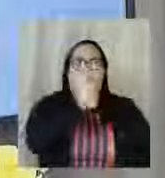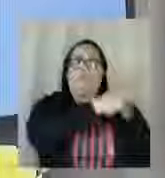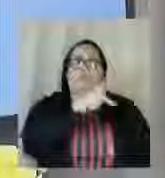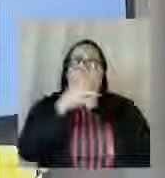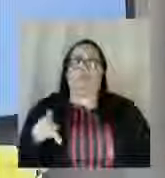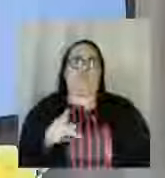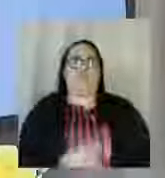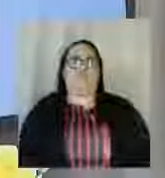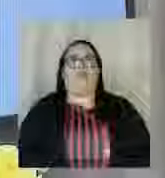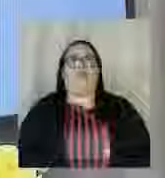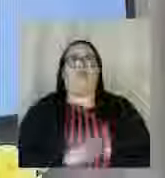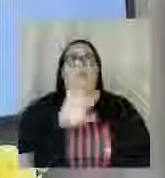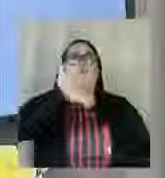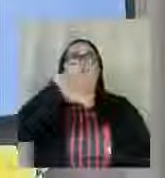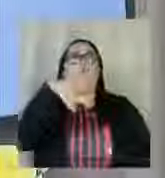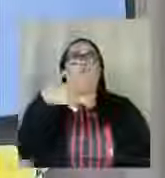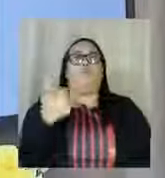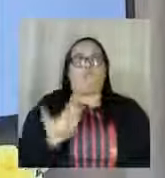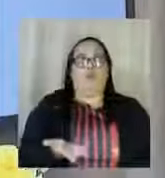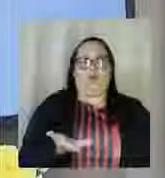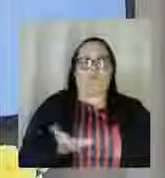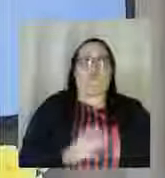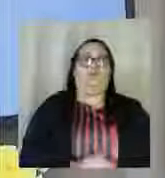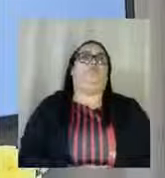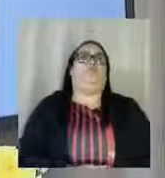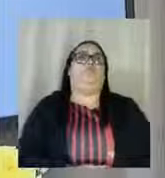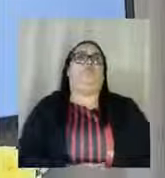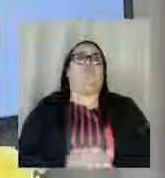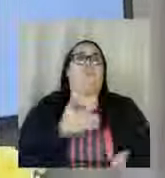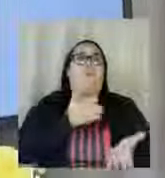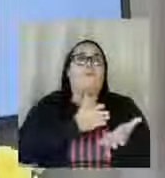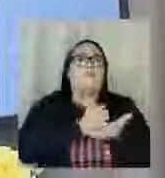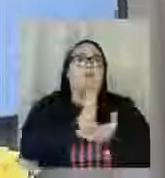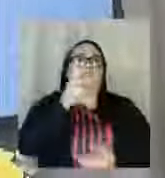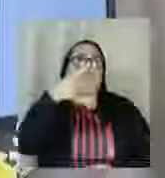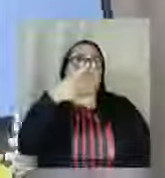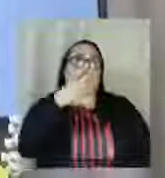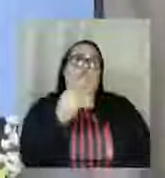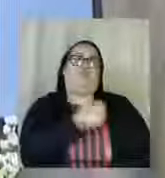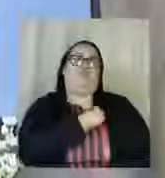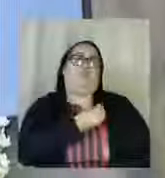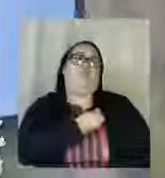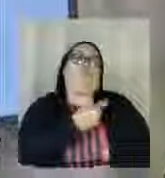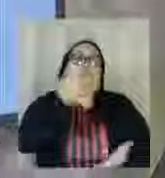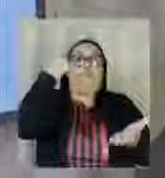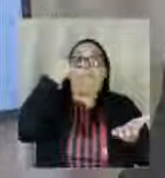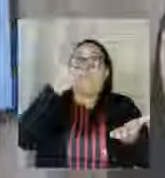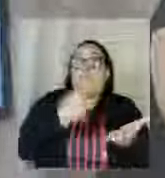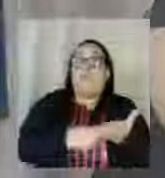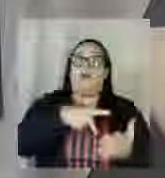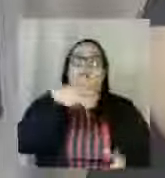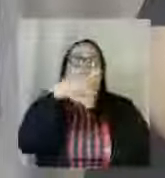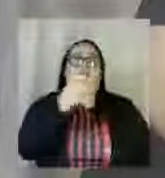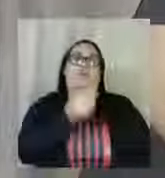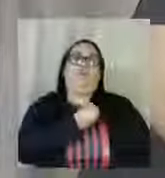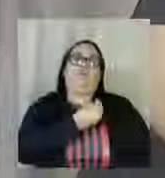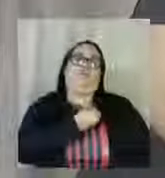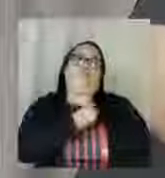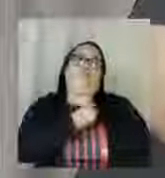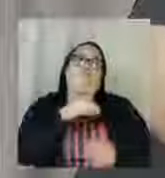Qual o professor que passou pela tua vida, Aline, que mais marcou a tua vida na vida escolar? Aquele